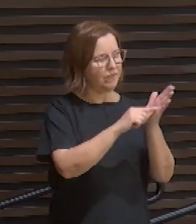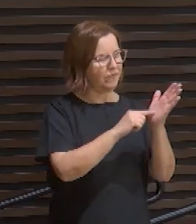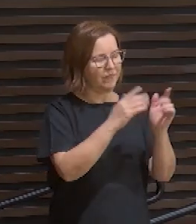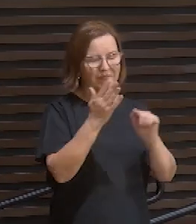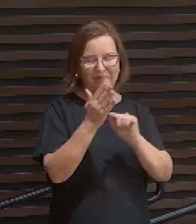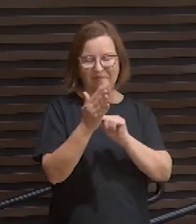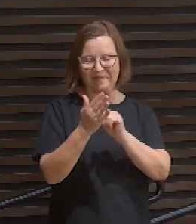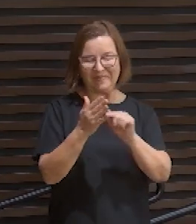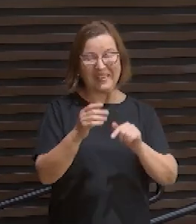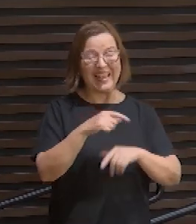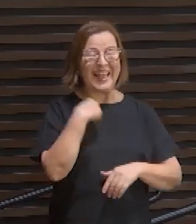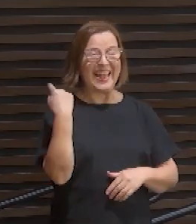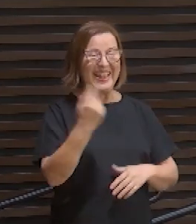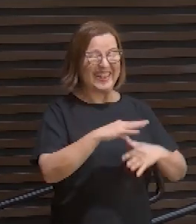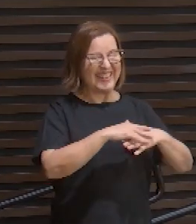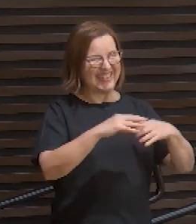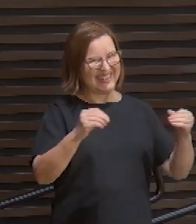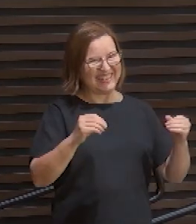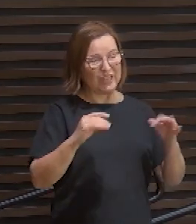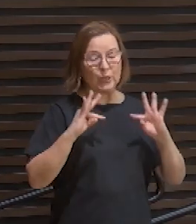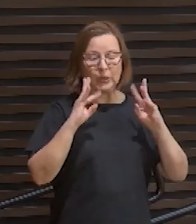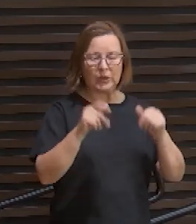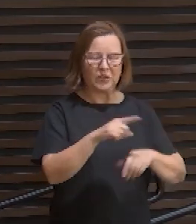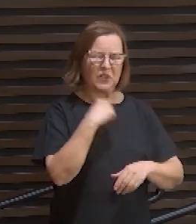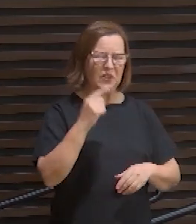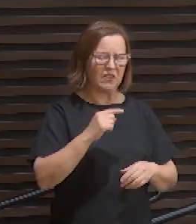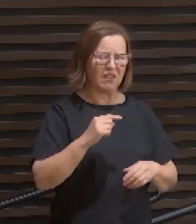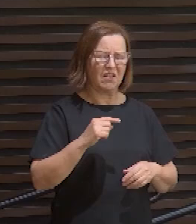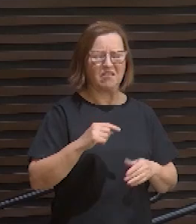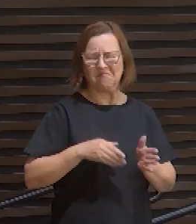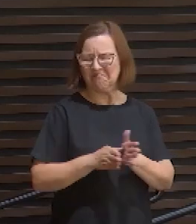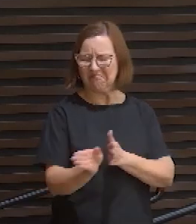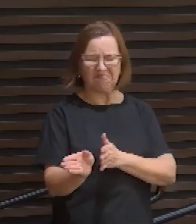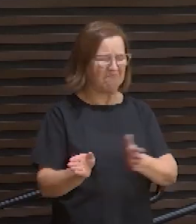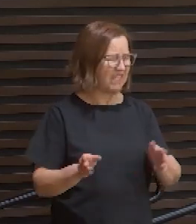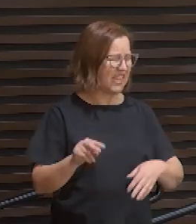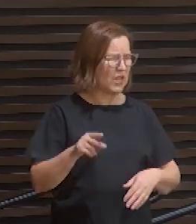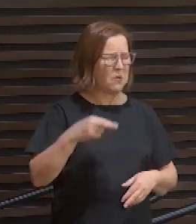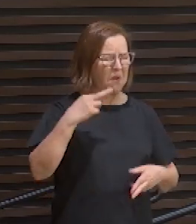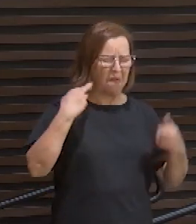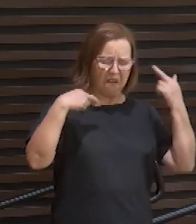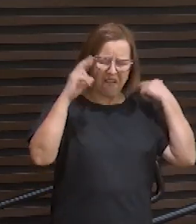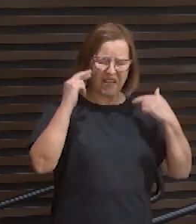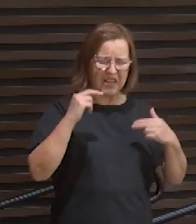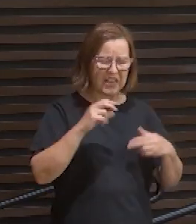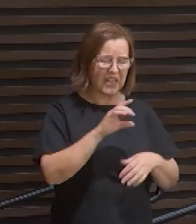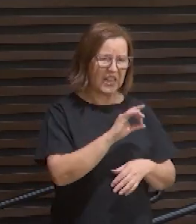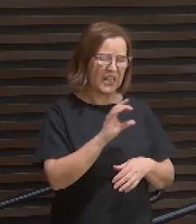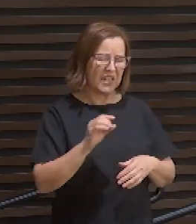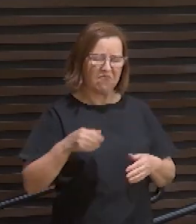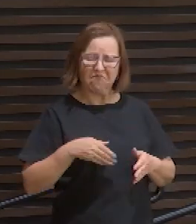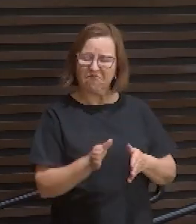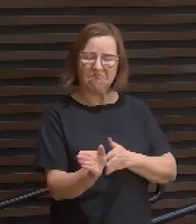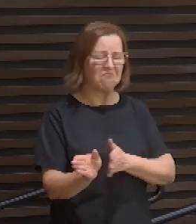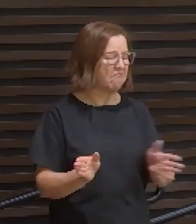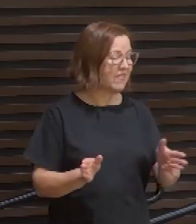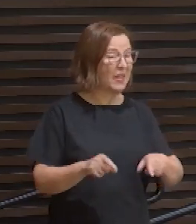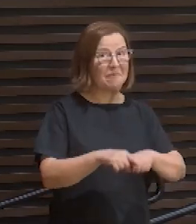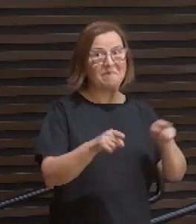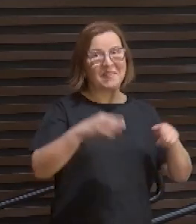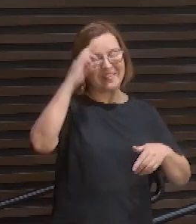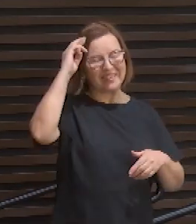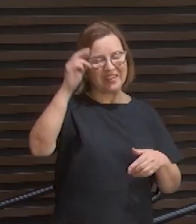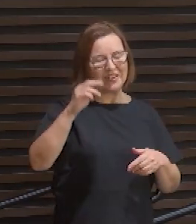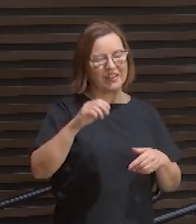nós fomos sarados. Todos nós andávamos desgarrados como ovelhas, cada um se desviava pelo caminho, mas o Senhor fez cair